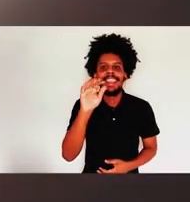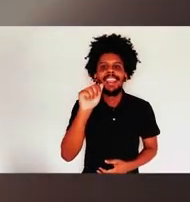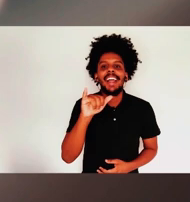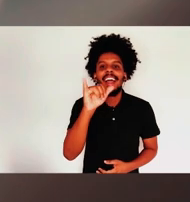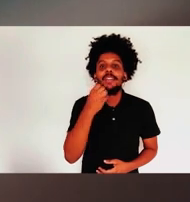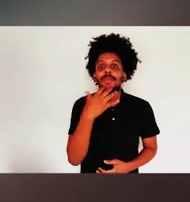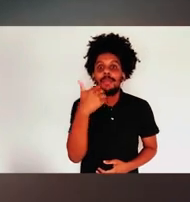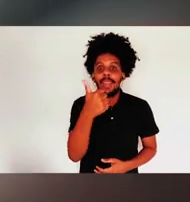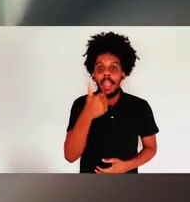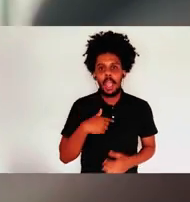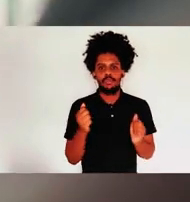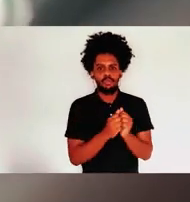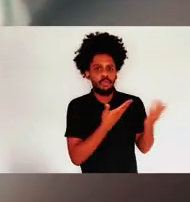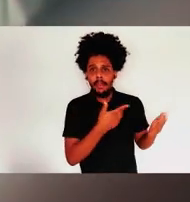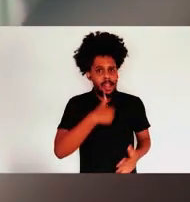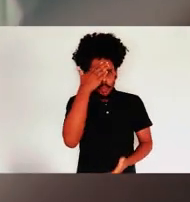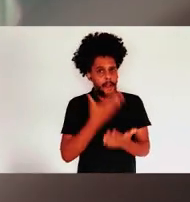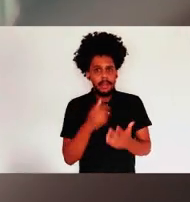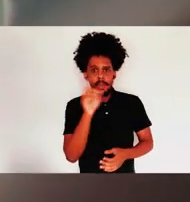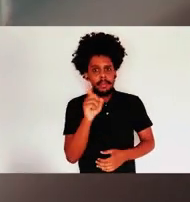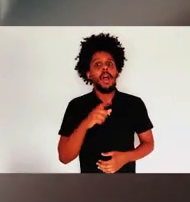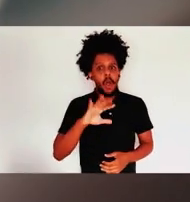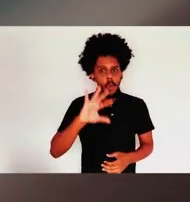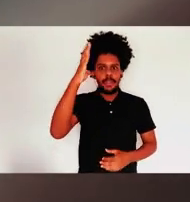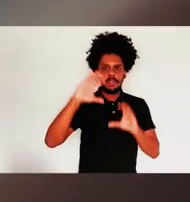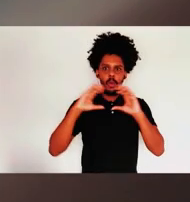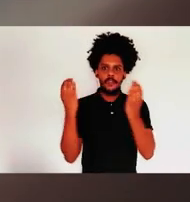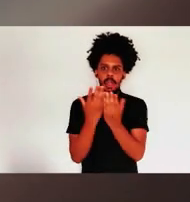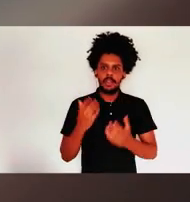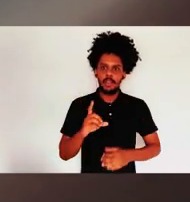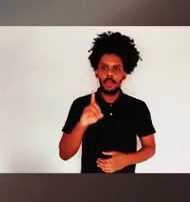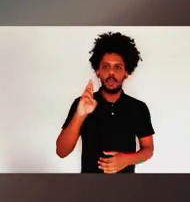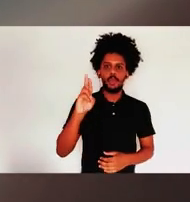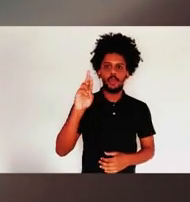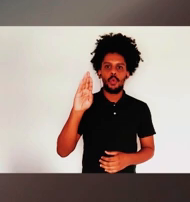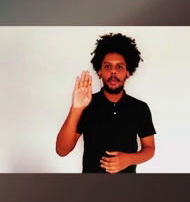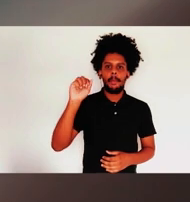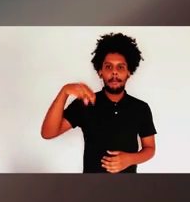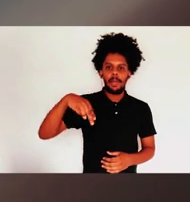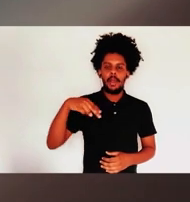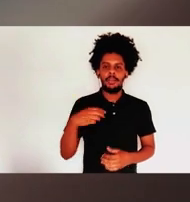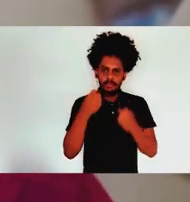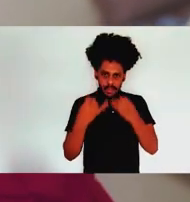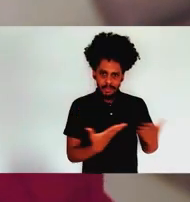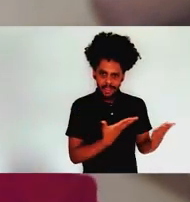Oi, Thay, tudo bom? Tô aqui com o Heraldo e ele não tá acreditando que aconteceu a conferência de Durban. Explica aqui um pouquinho pra